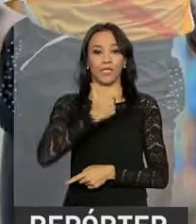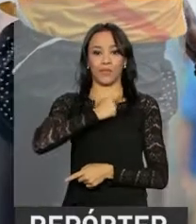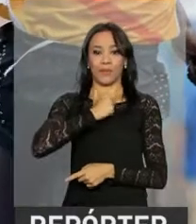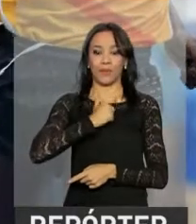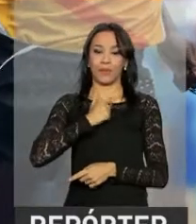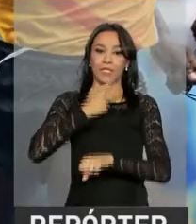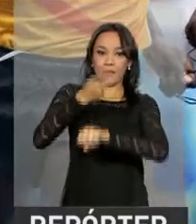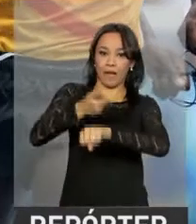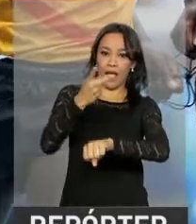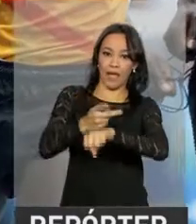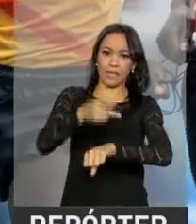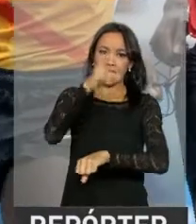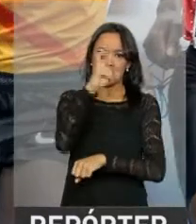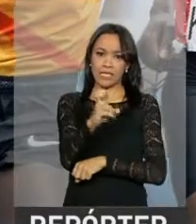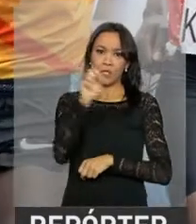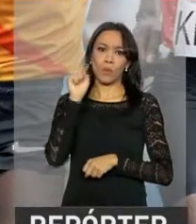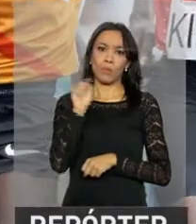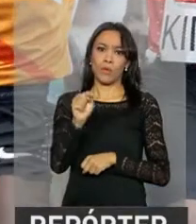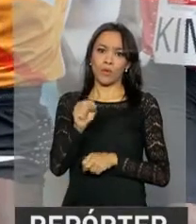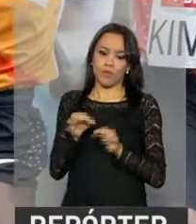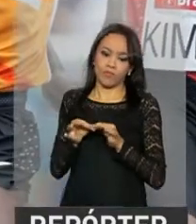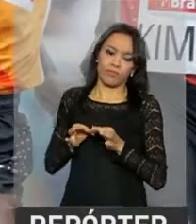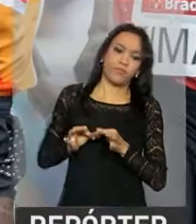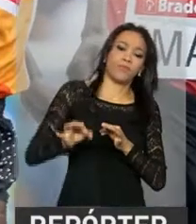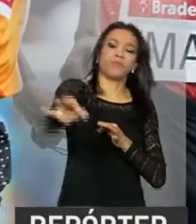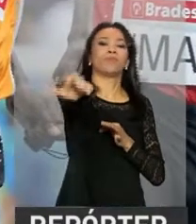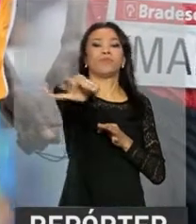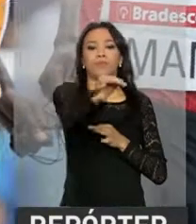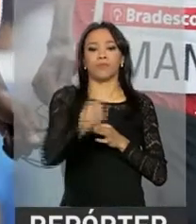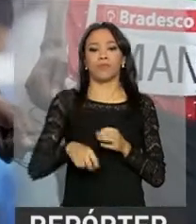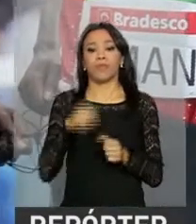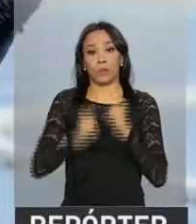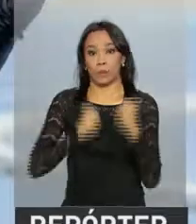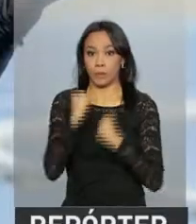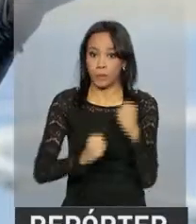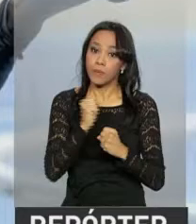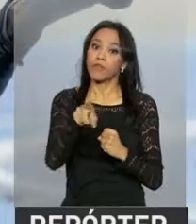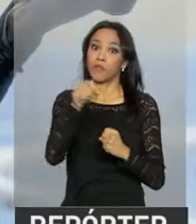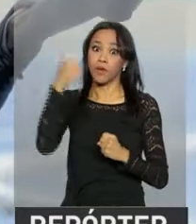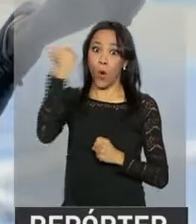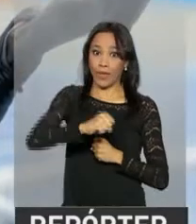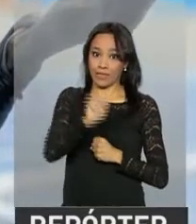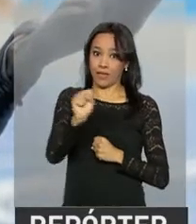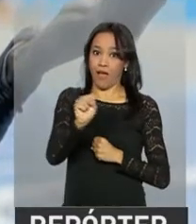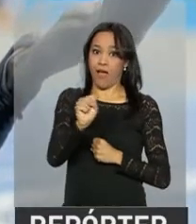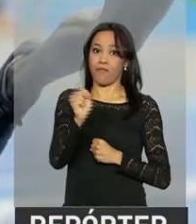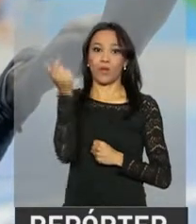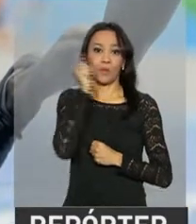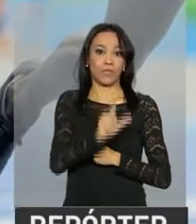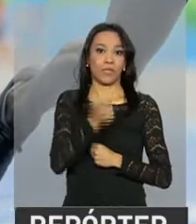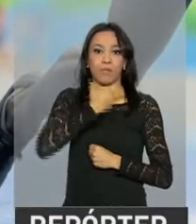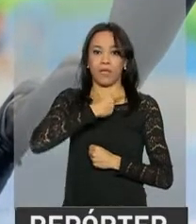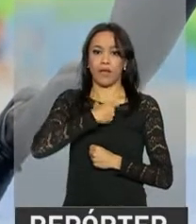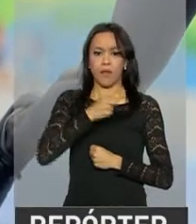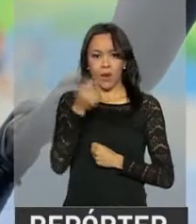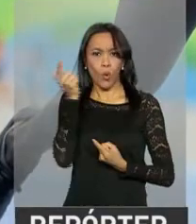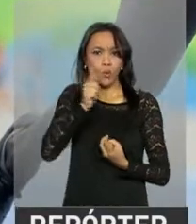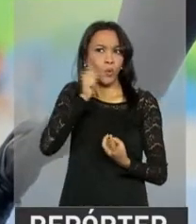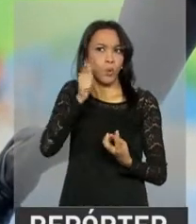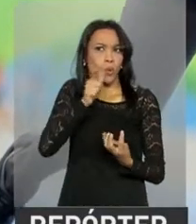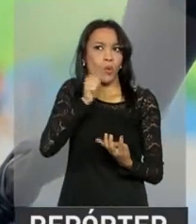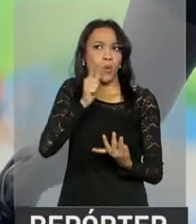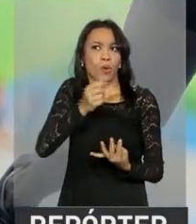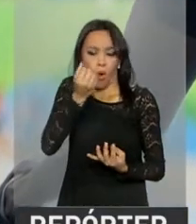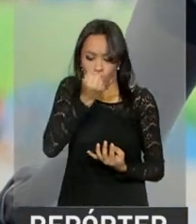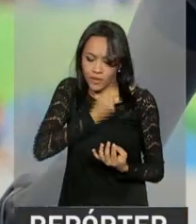de 5000 m no atletismo foi foi a oitava medalha dele em paralimpíadas e para chegar a essas conquistas o